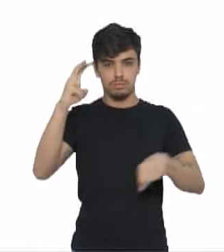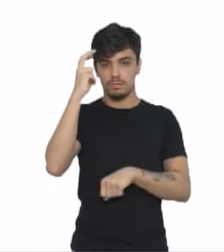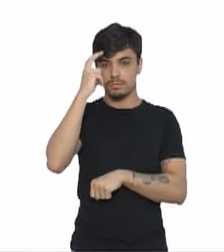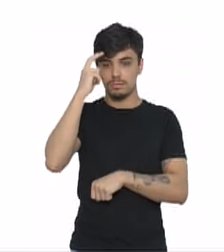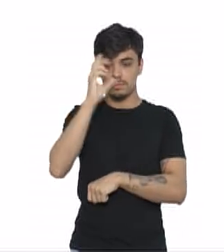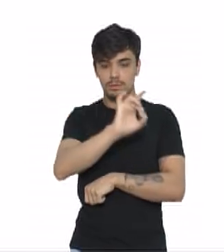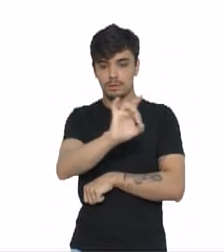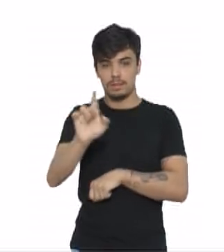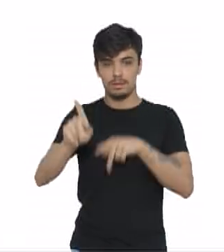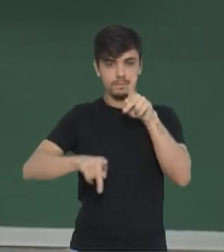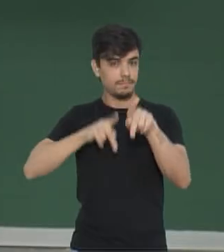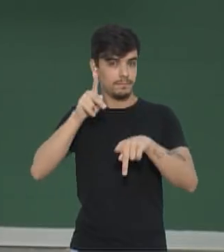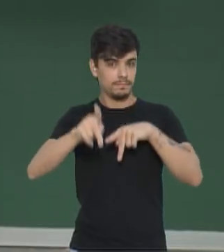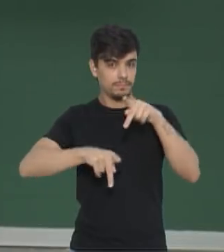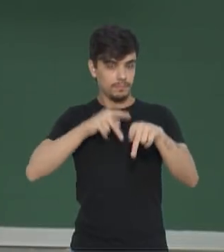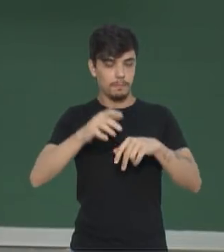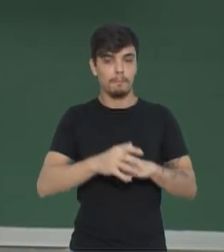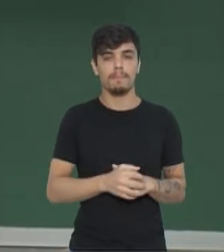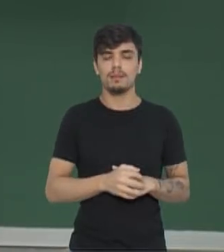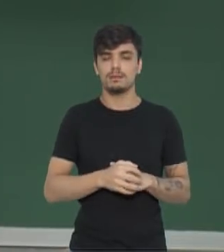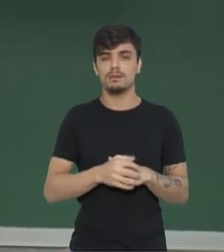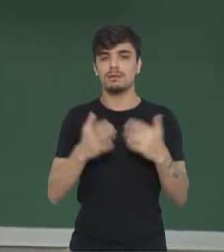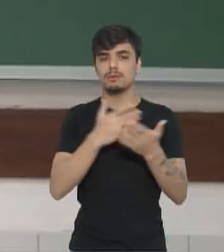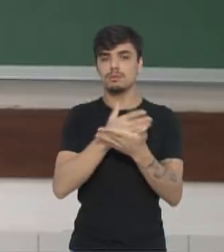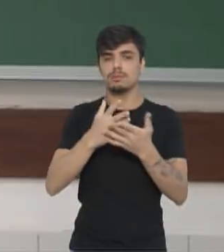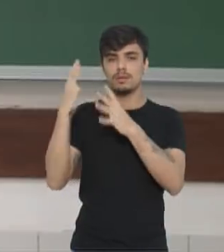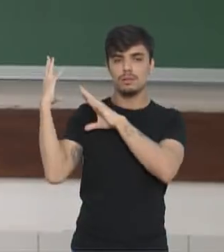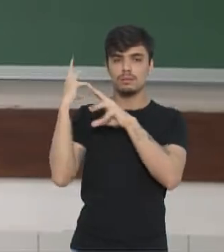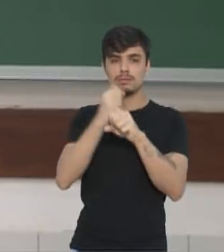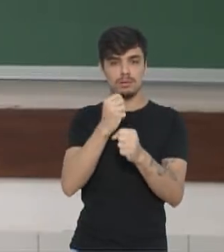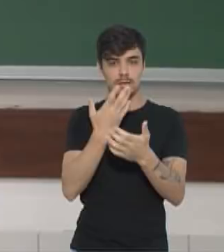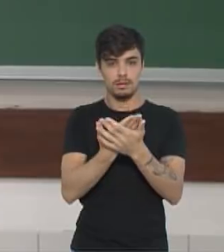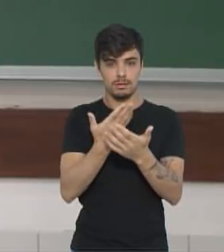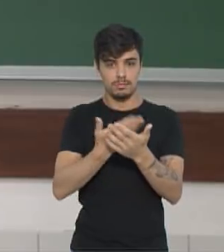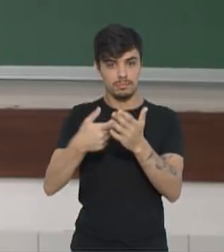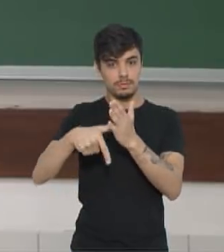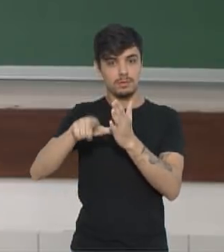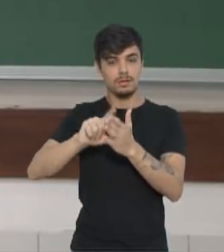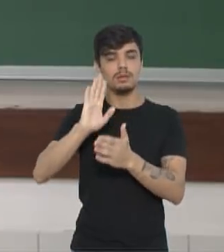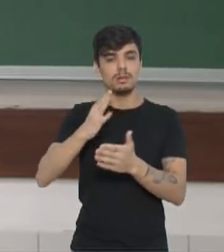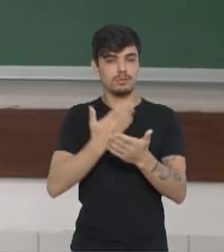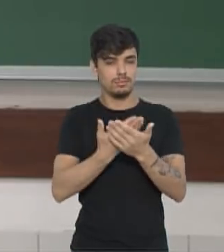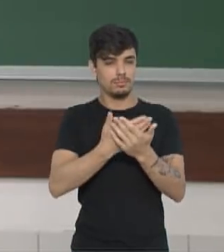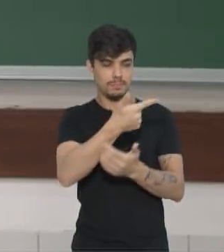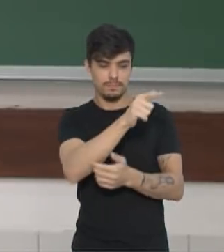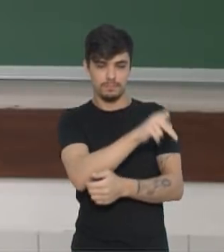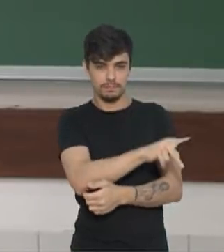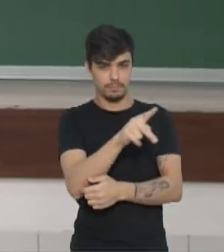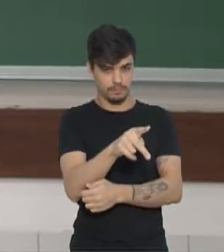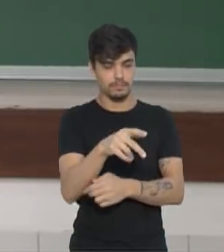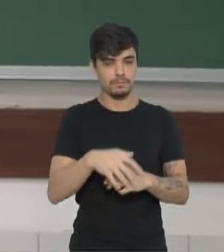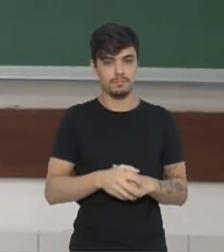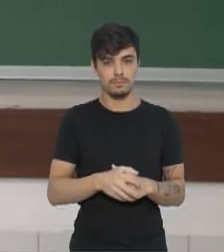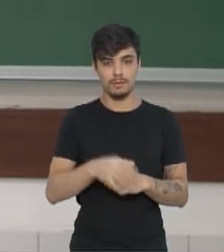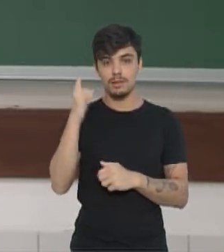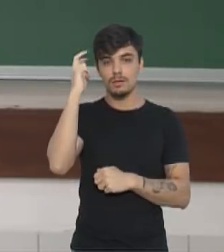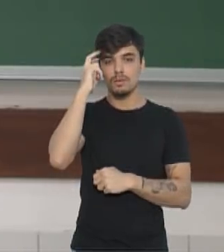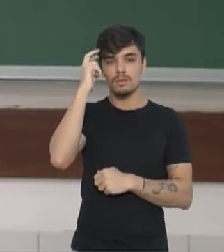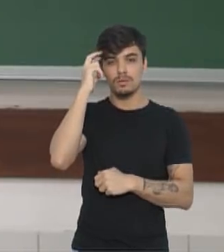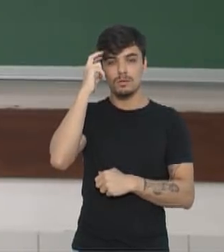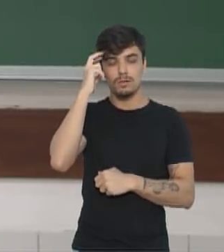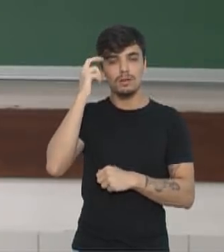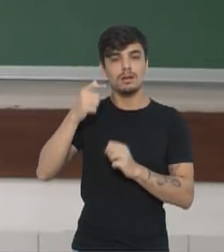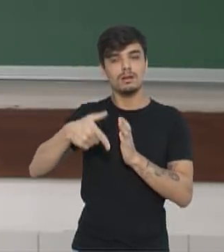certo? Mas vamos começar retomando a aula anterior, qual vocês trabalharam com outro professor, e nessa aula vocês estavam vendo a cultura antiga